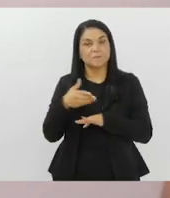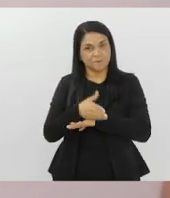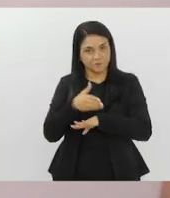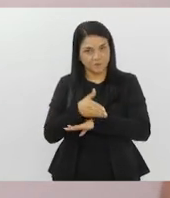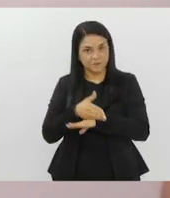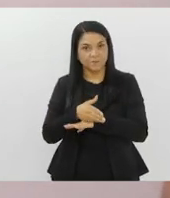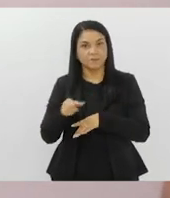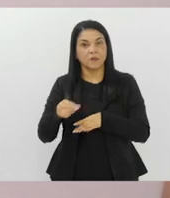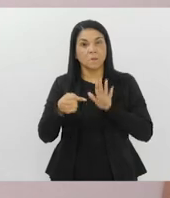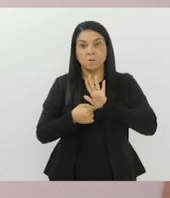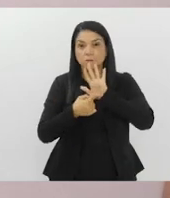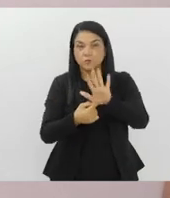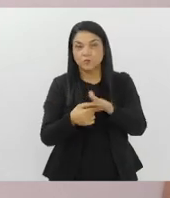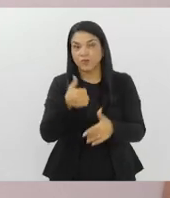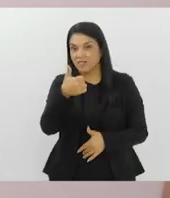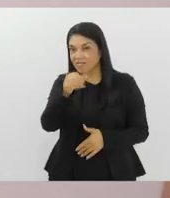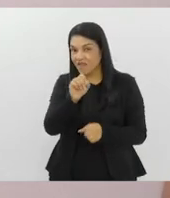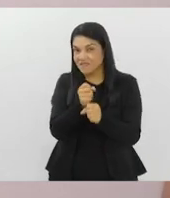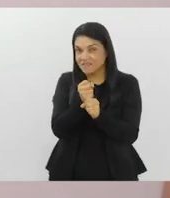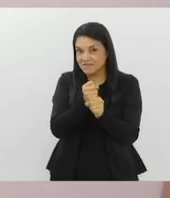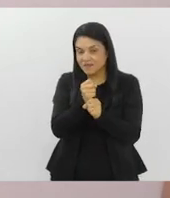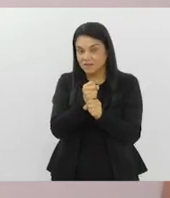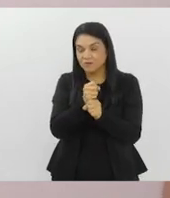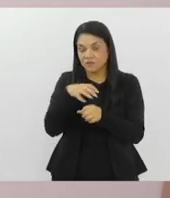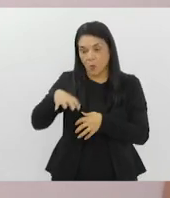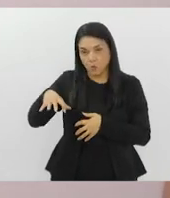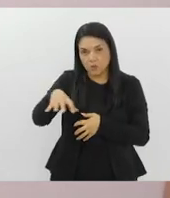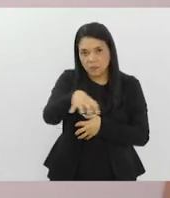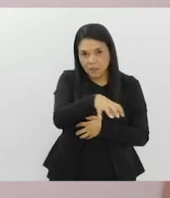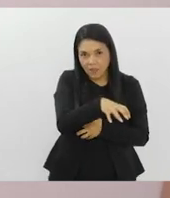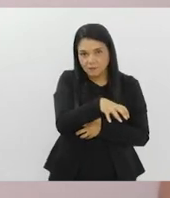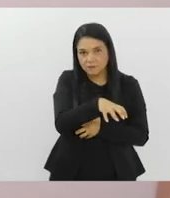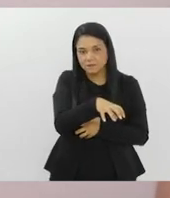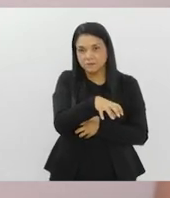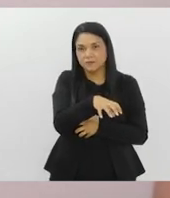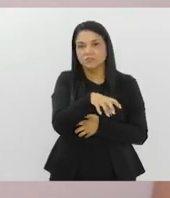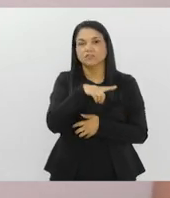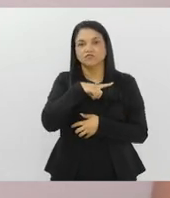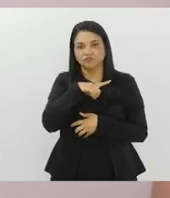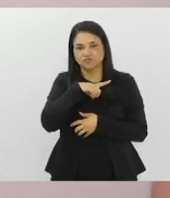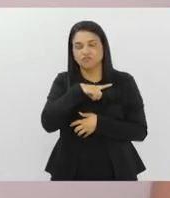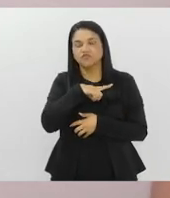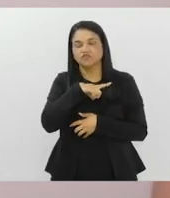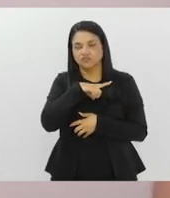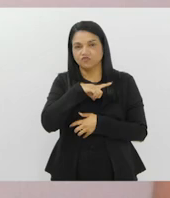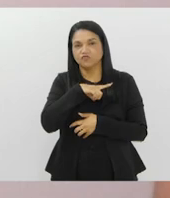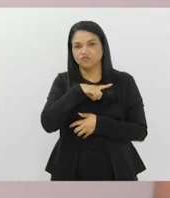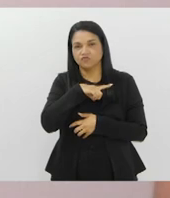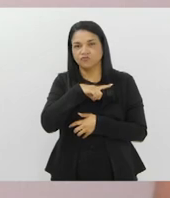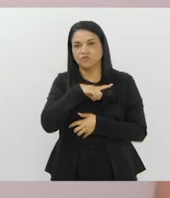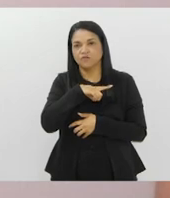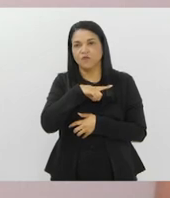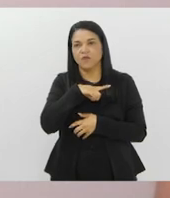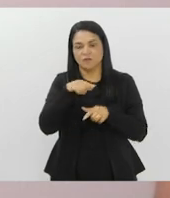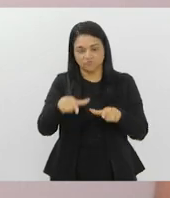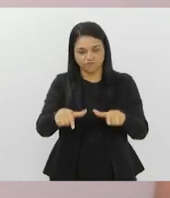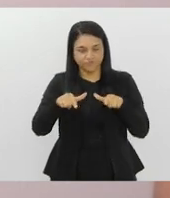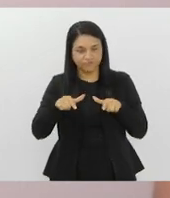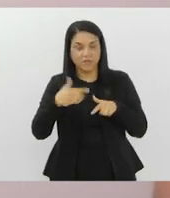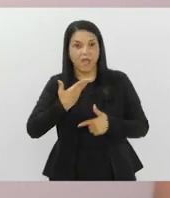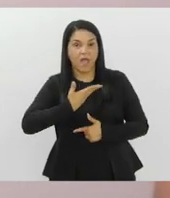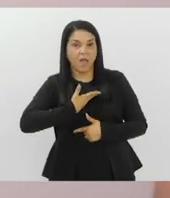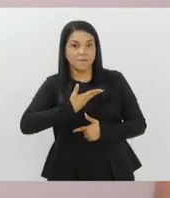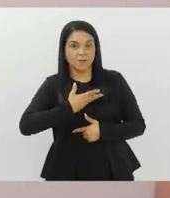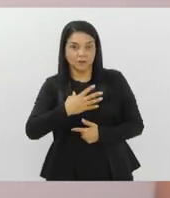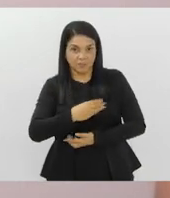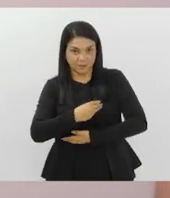que passado 10 anos, essas unidades elas, que obtiveram o título, né, de unidade amiga da amamentação, 10 anos